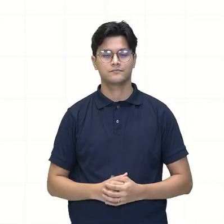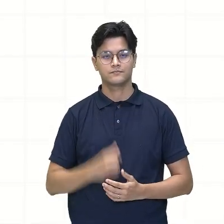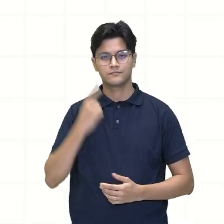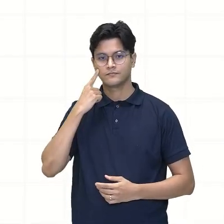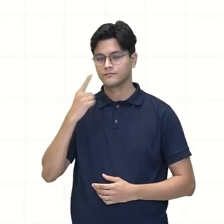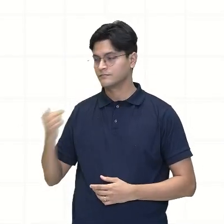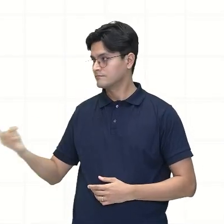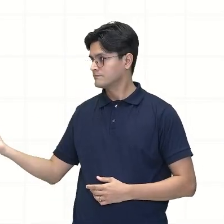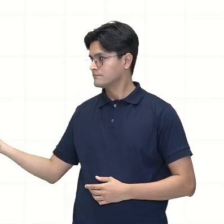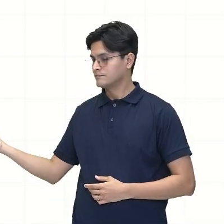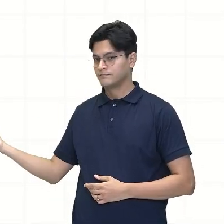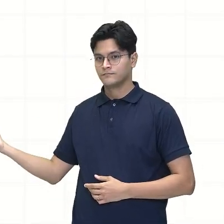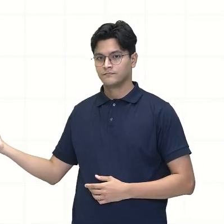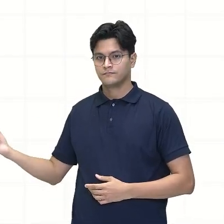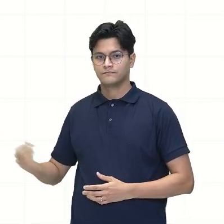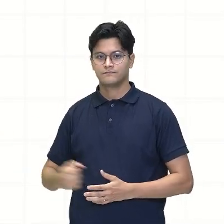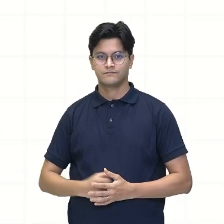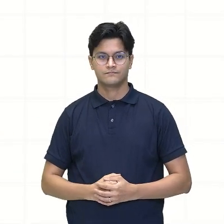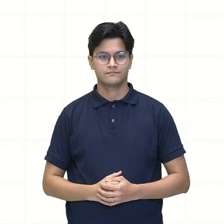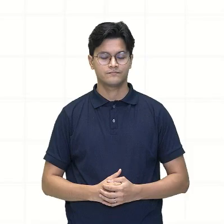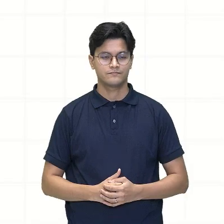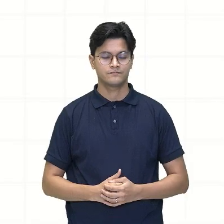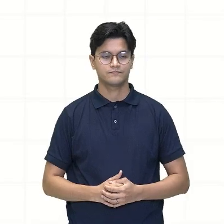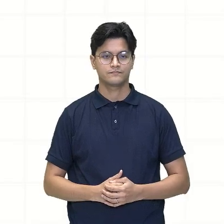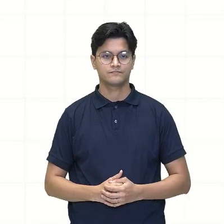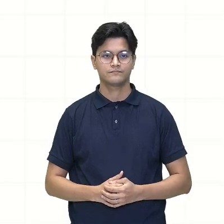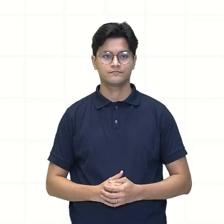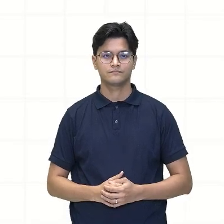vamos anular aqui o